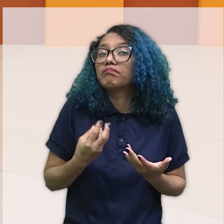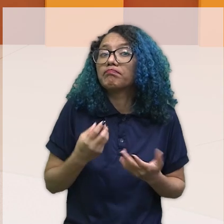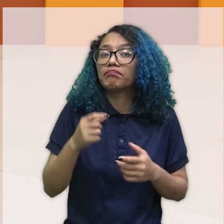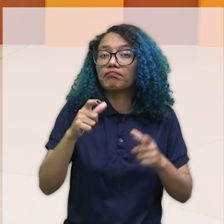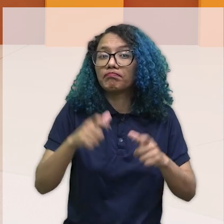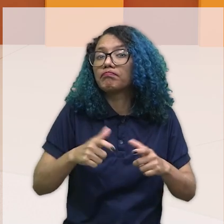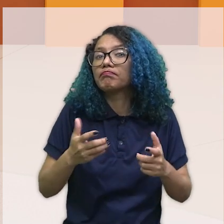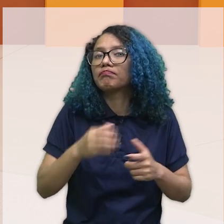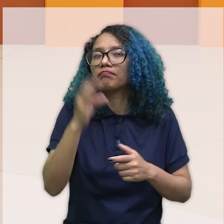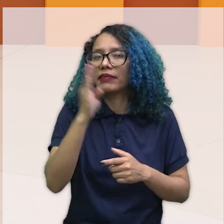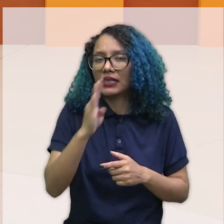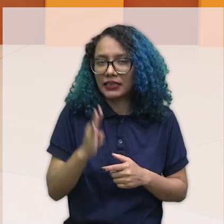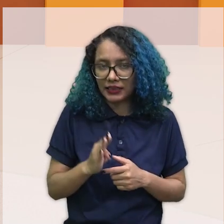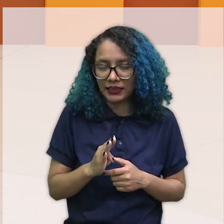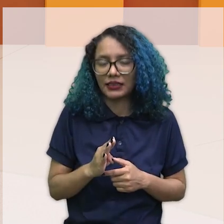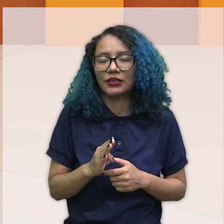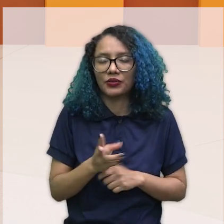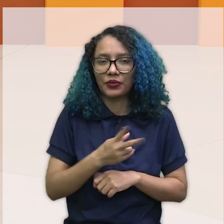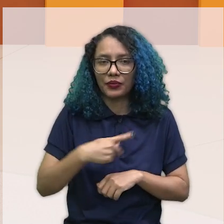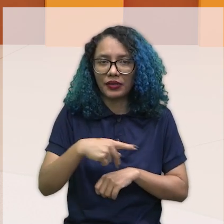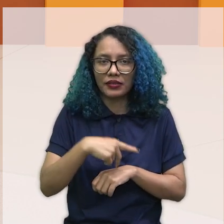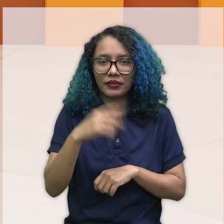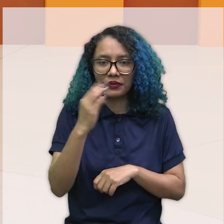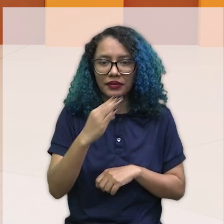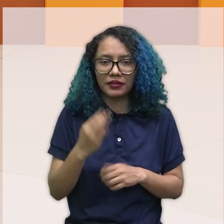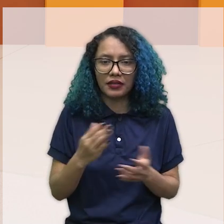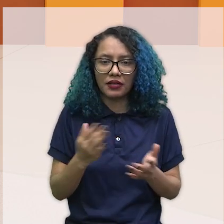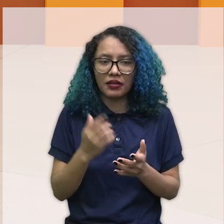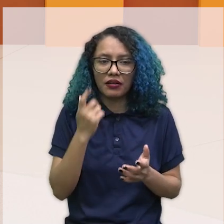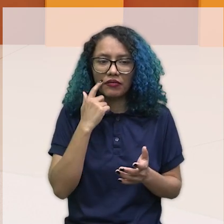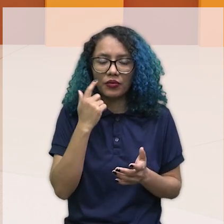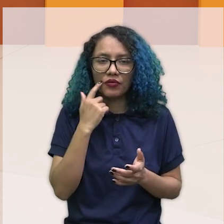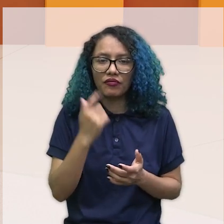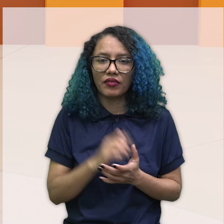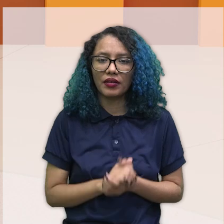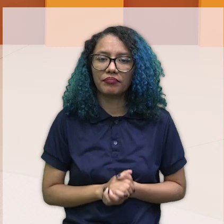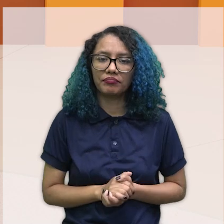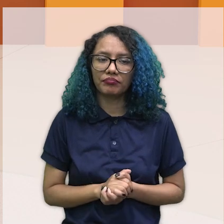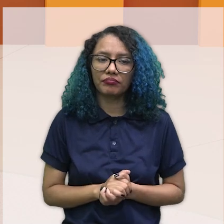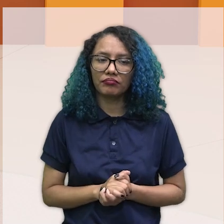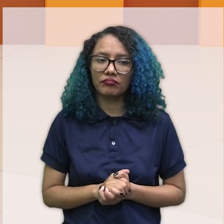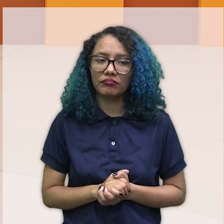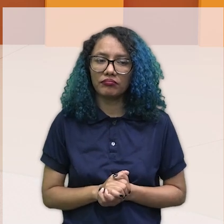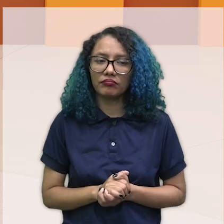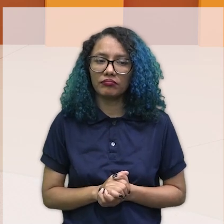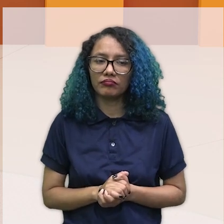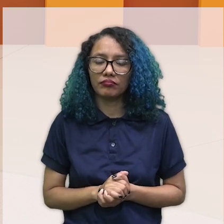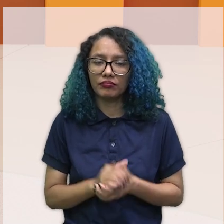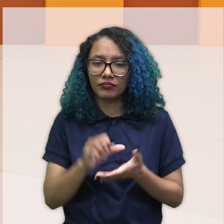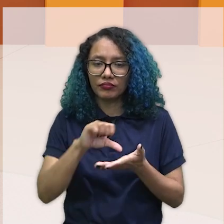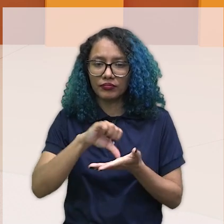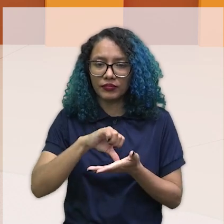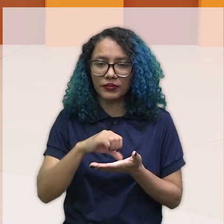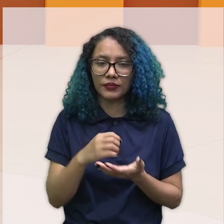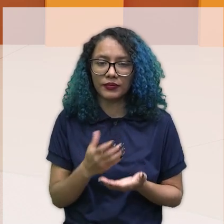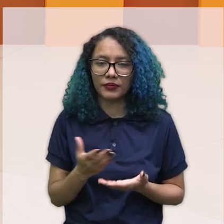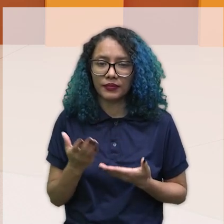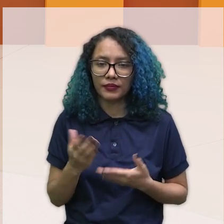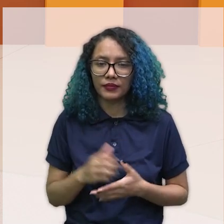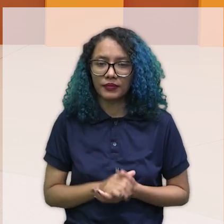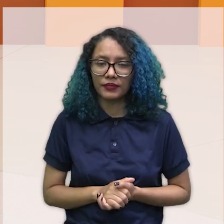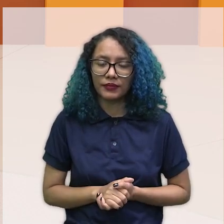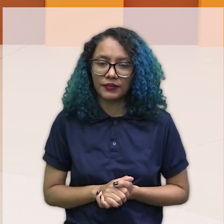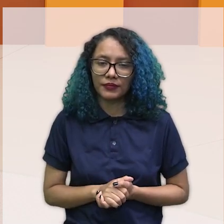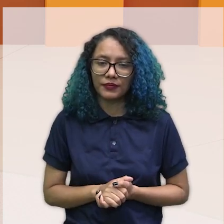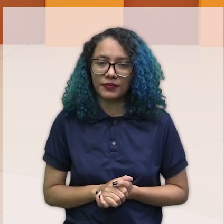o nosso país, e a gente vai ver agora aqui o Brasil destacado dentro da América do Sul. Acompanhe aqui a imagem,